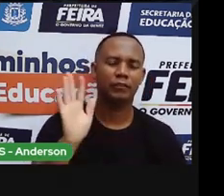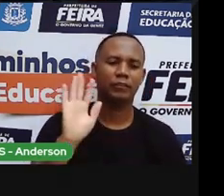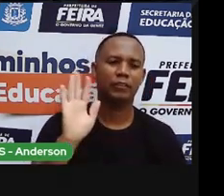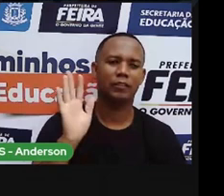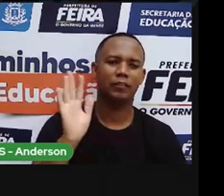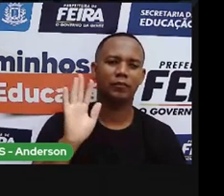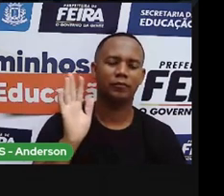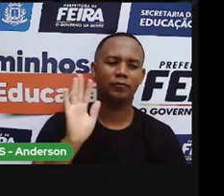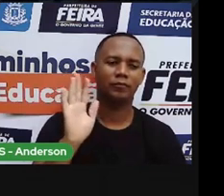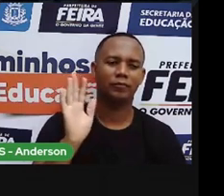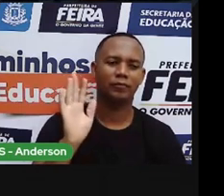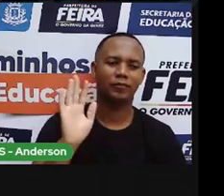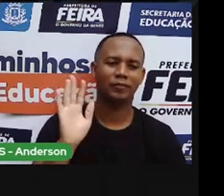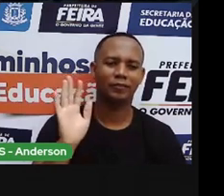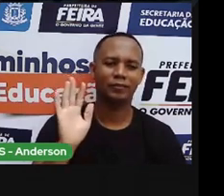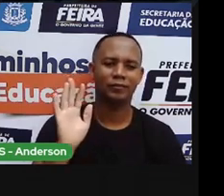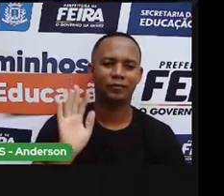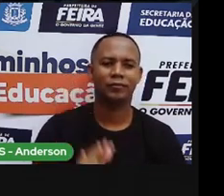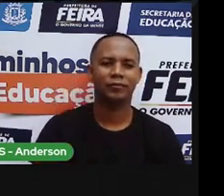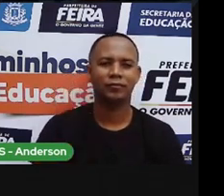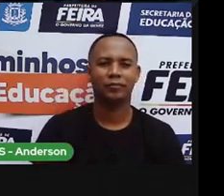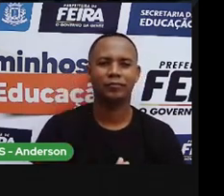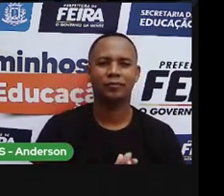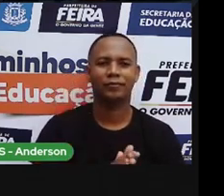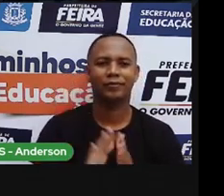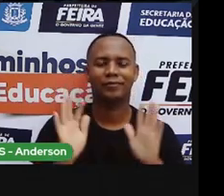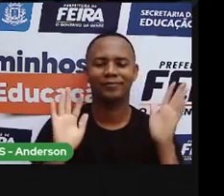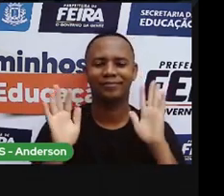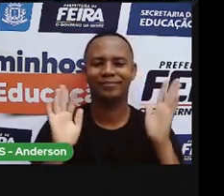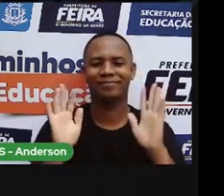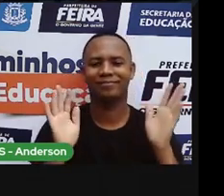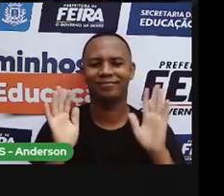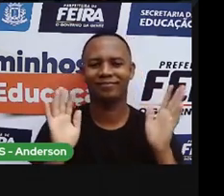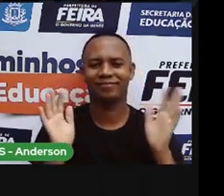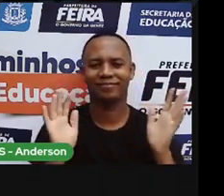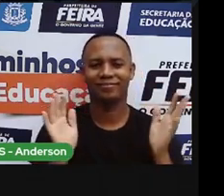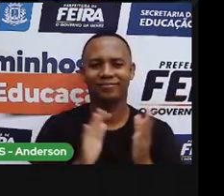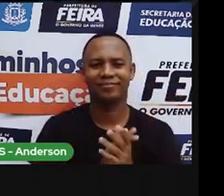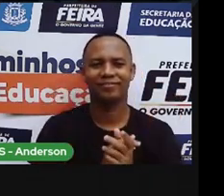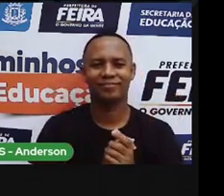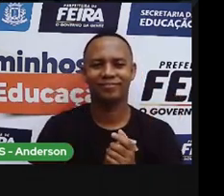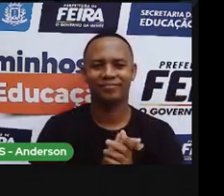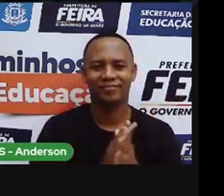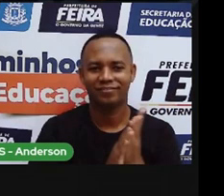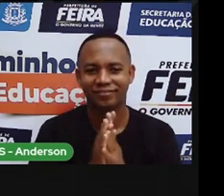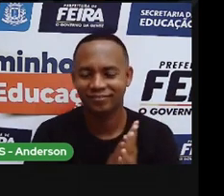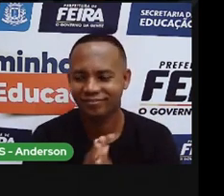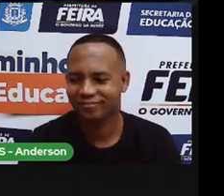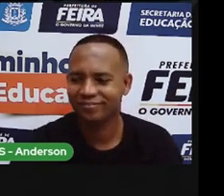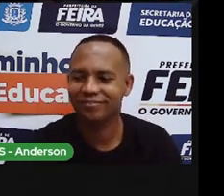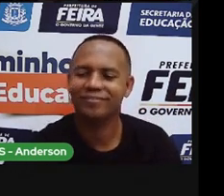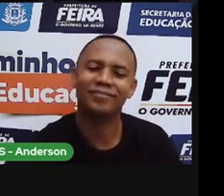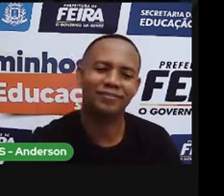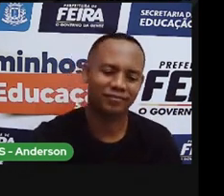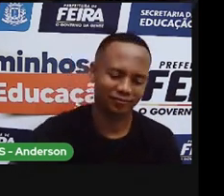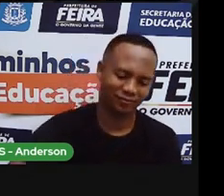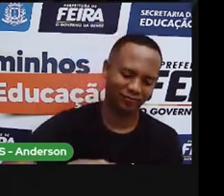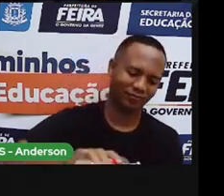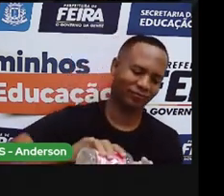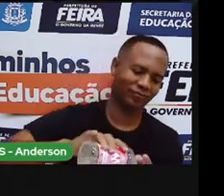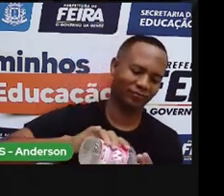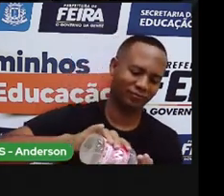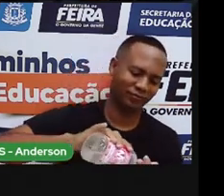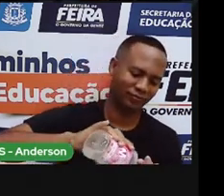vocês, né? E até a próxima aula. O que será que a gente vai tratar na próxima aula? Alguém consegue dar uma dica,